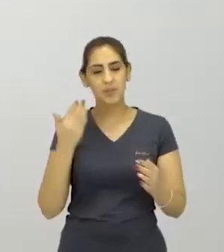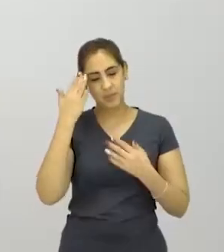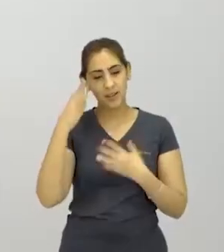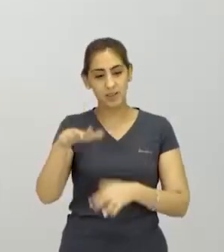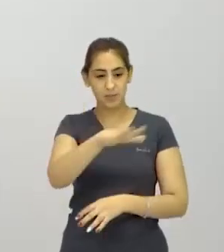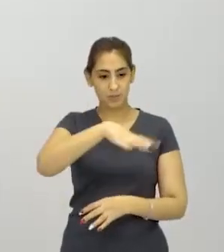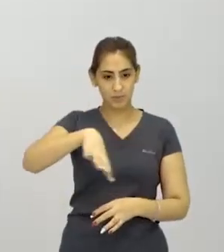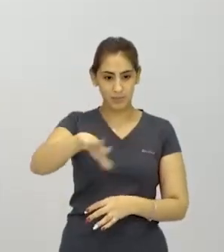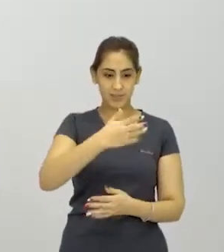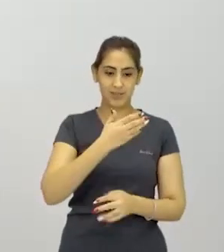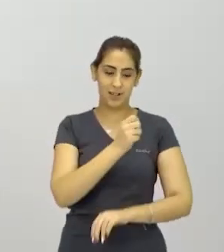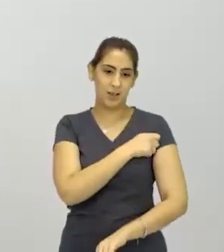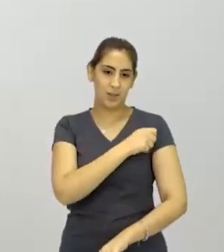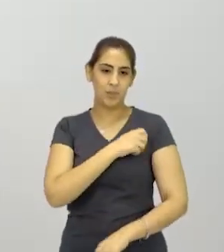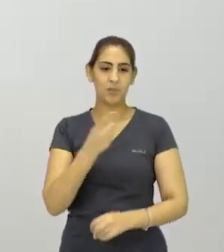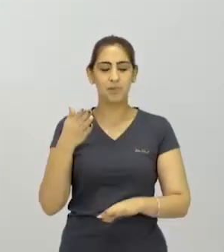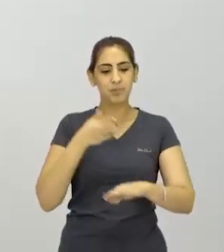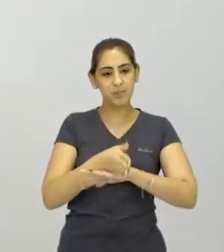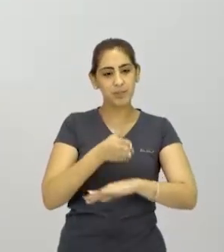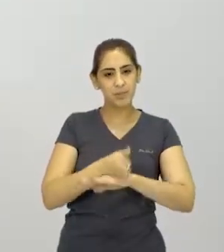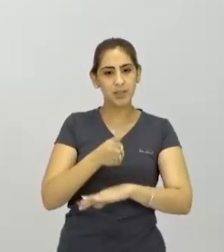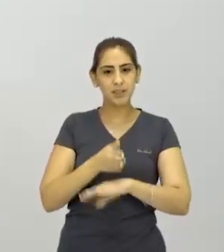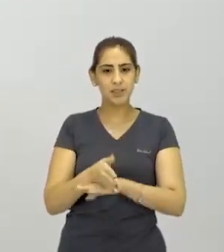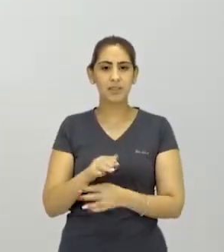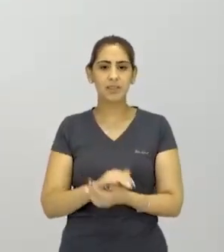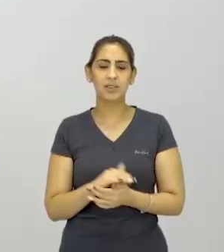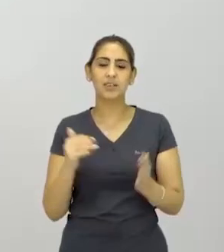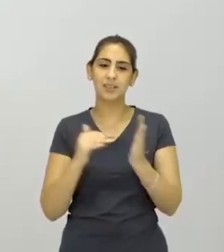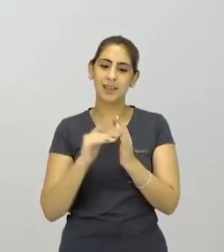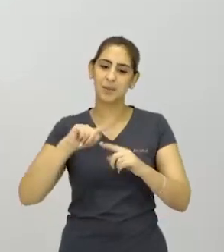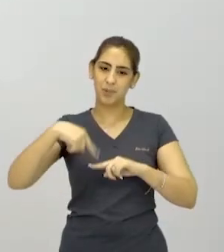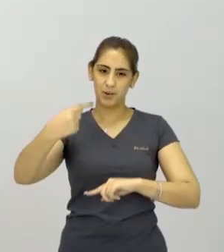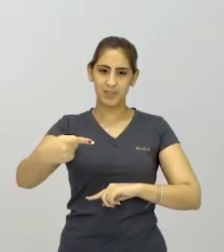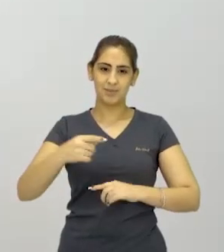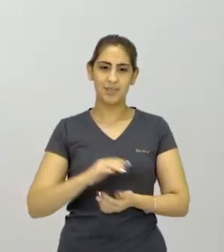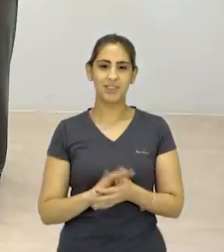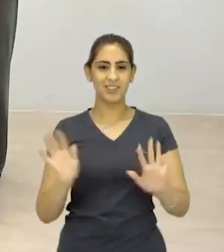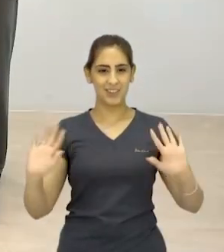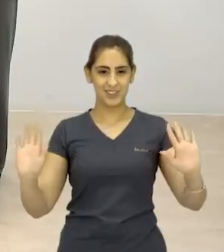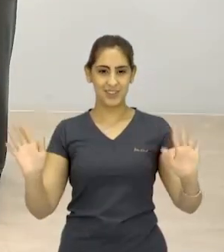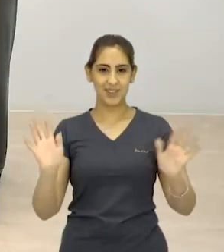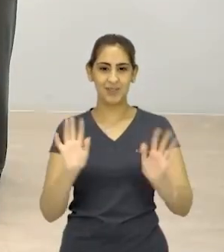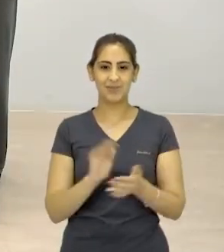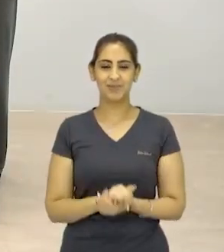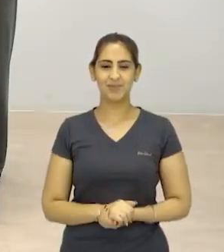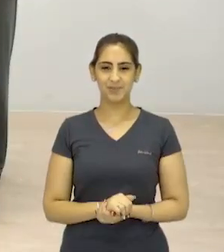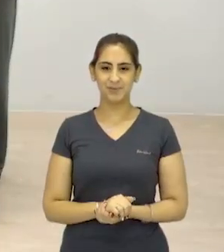vocês aí também pela presença, pela participação. E até a próxima. Até a próxima.